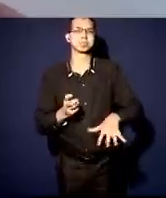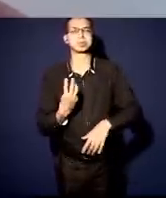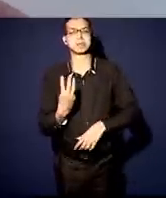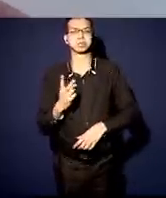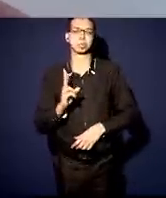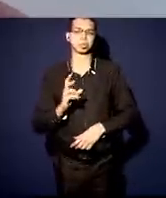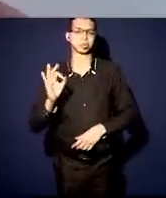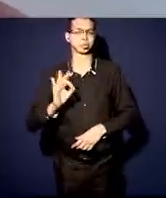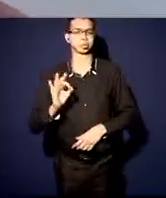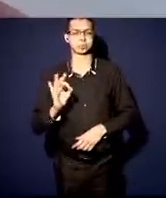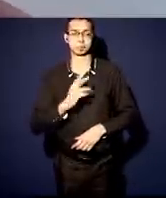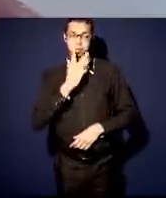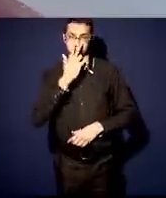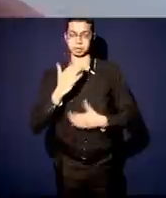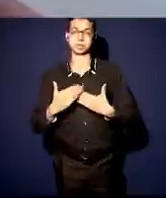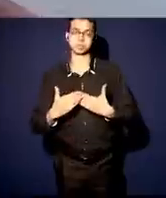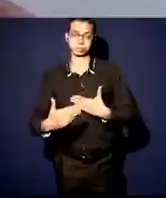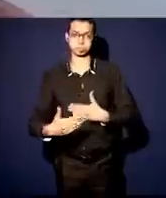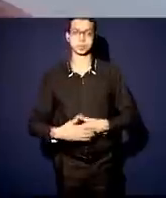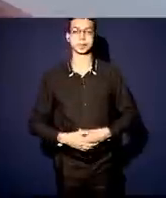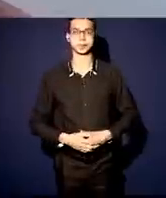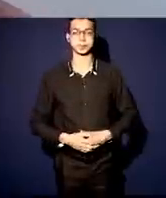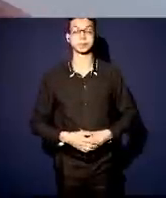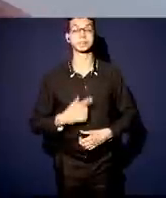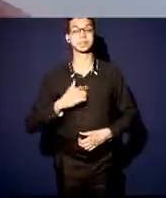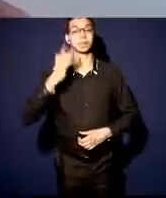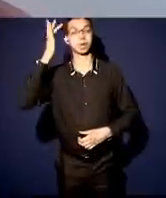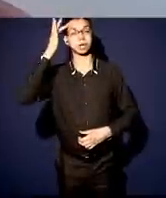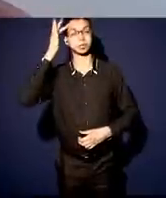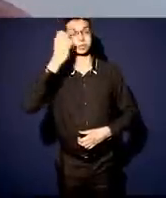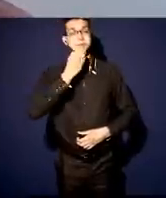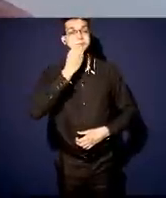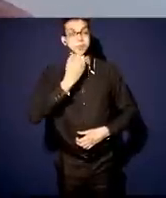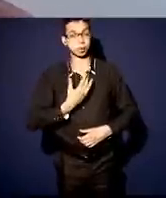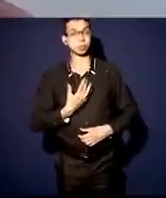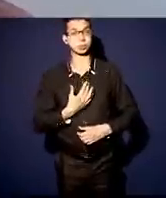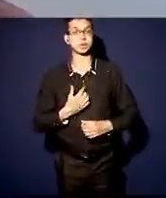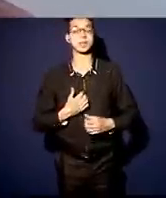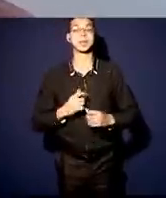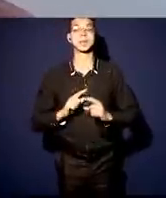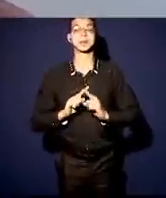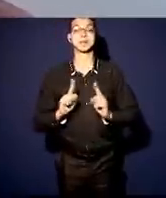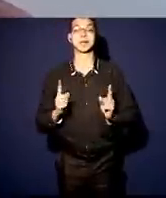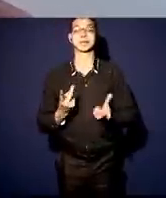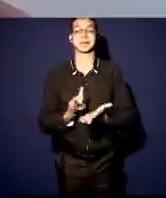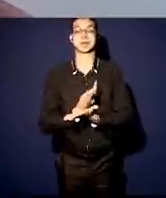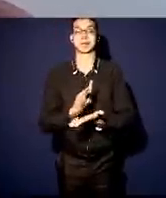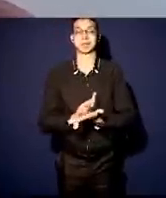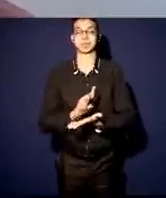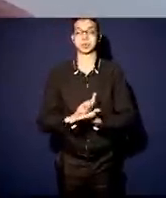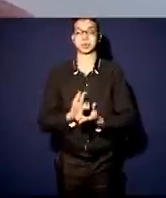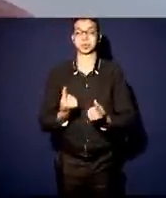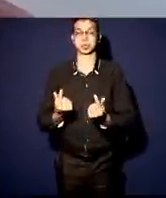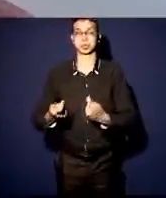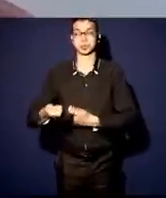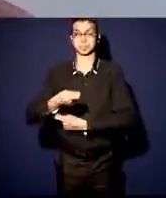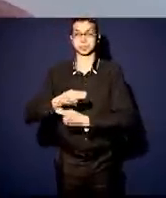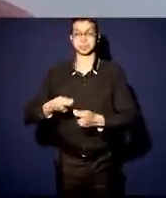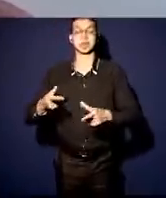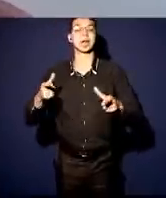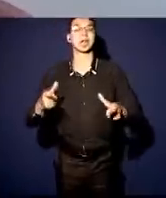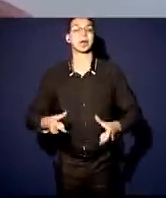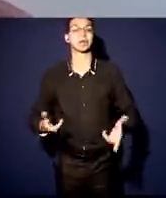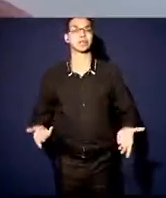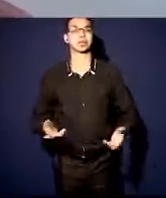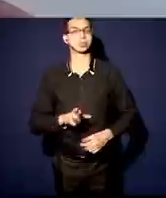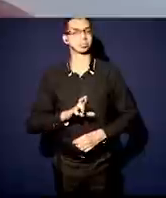Sei lá, eu acho que é bom, mas onde eu acho que está o erro do mercado não é na inflação, é